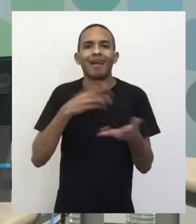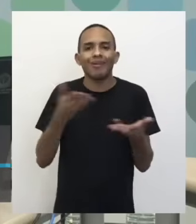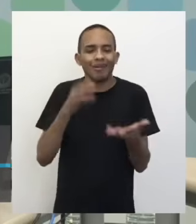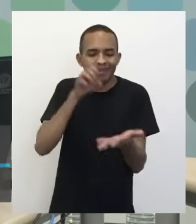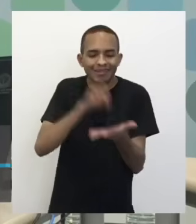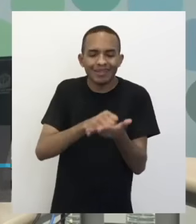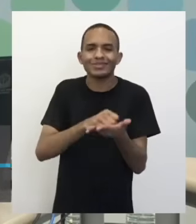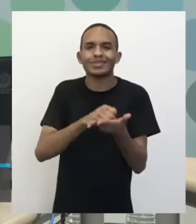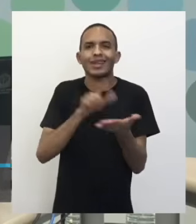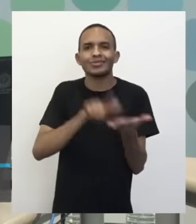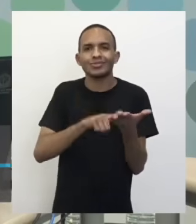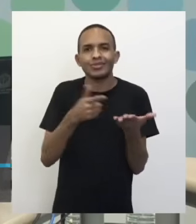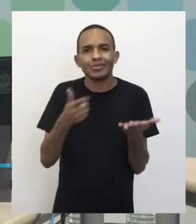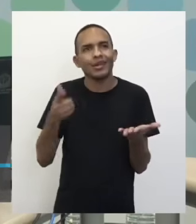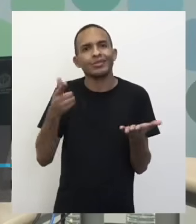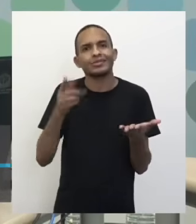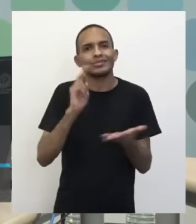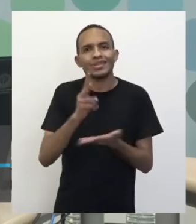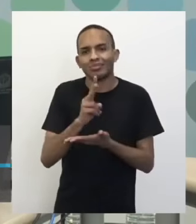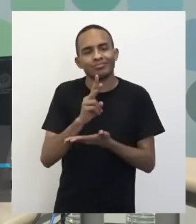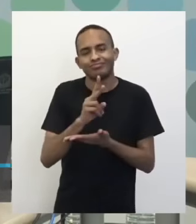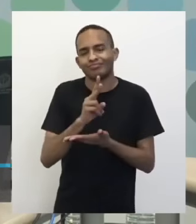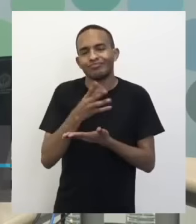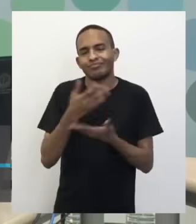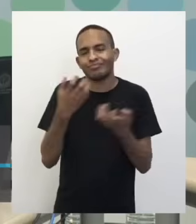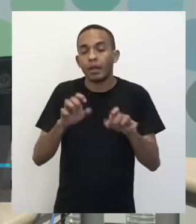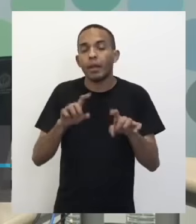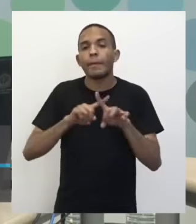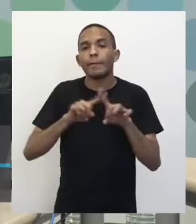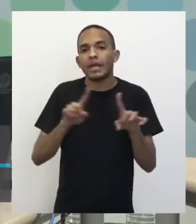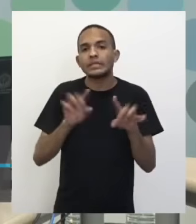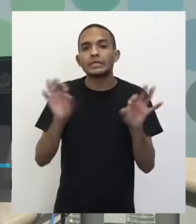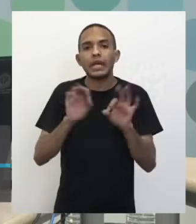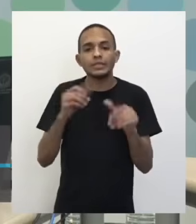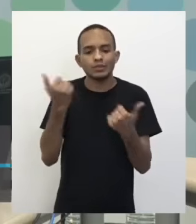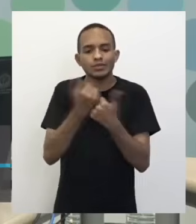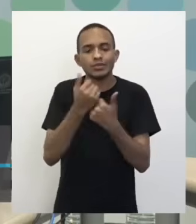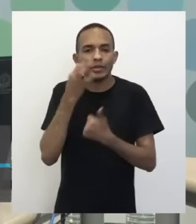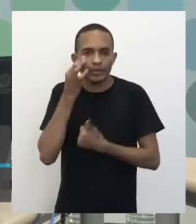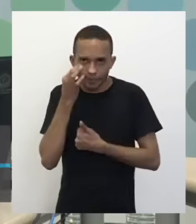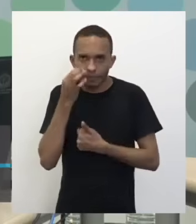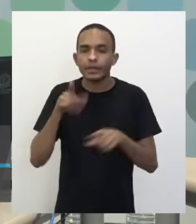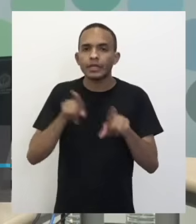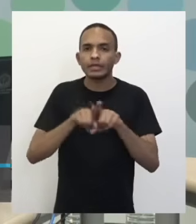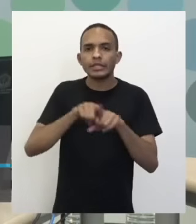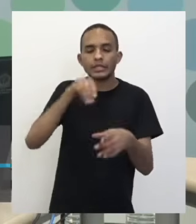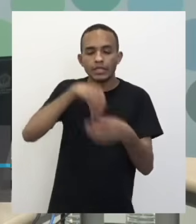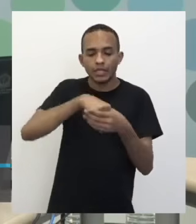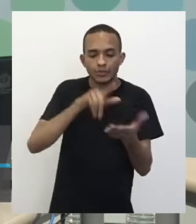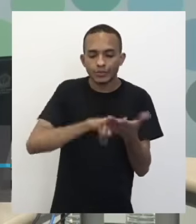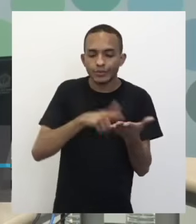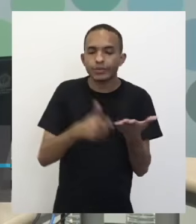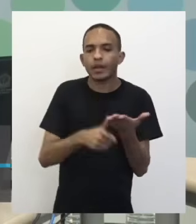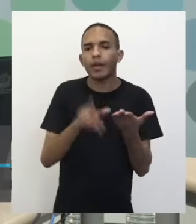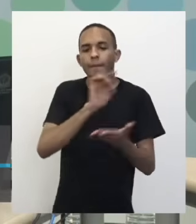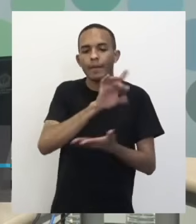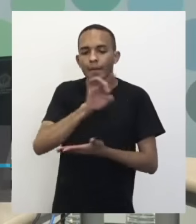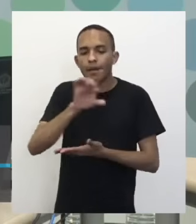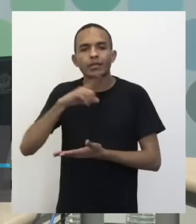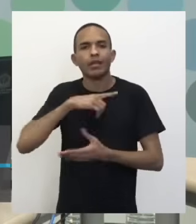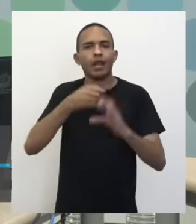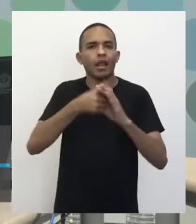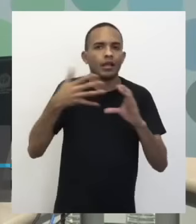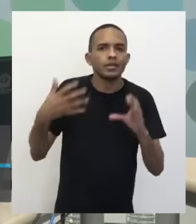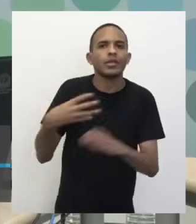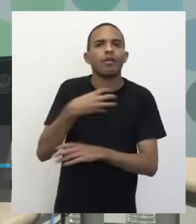de jornal, embora eu acho que nada substitua, né? E temos aí dentro do jornal também, cada jornal tem sua